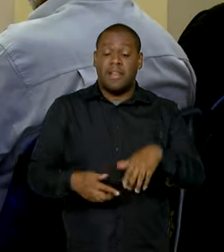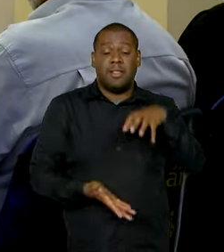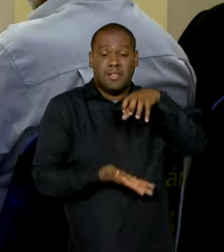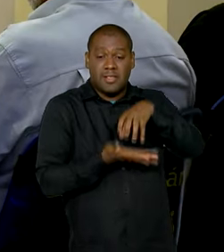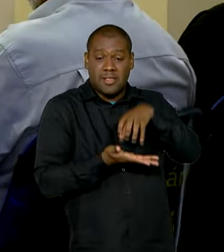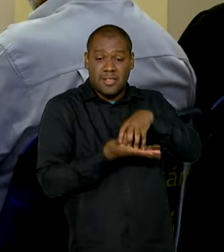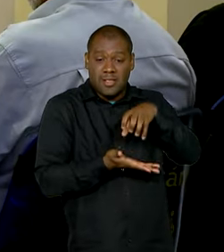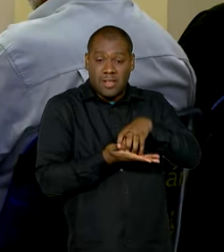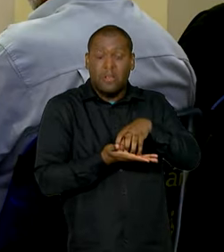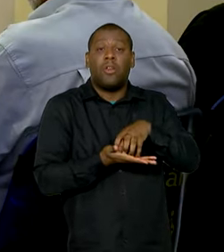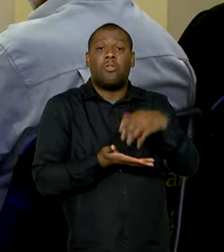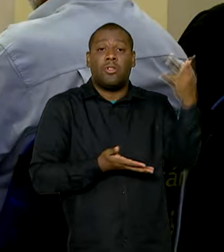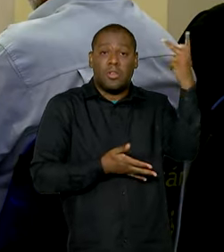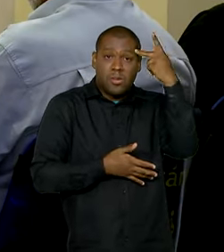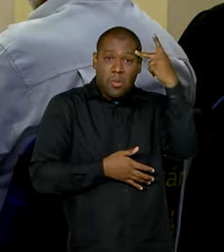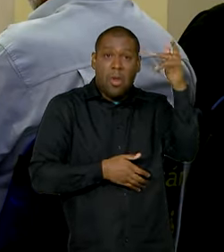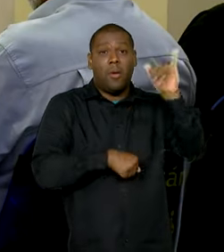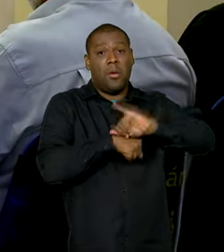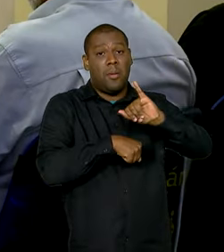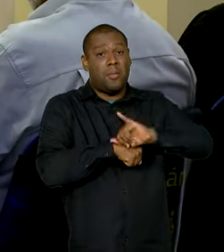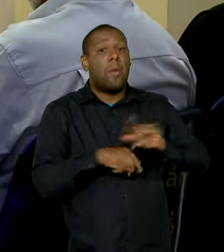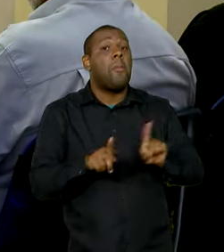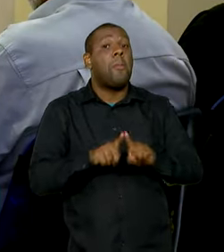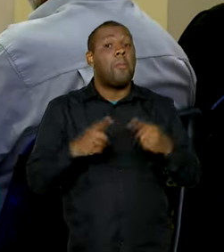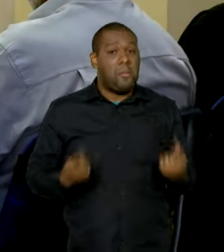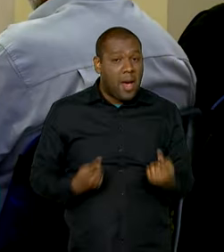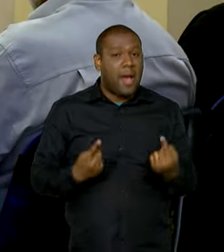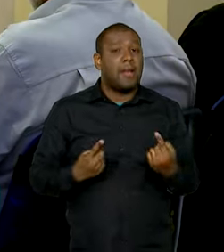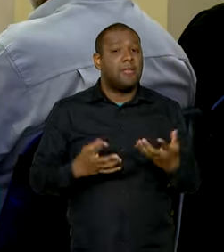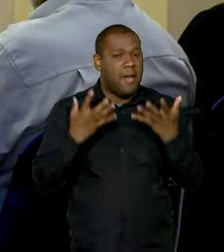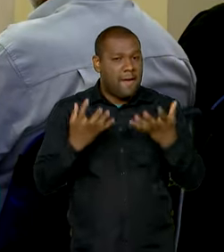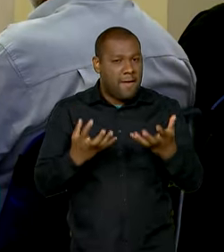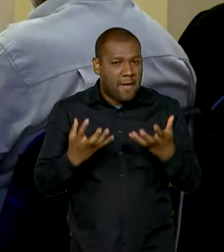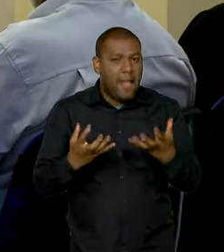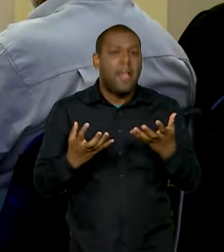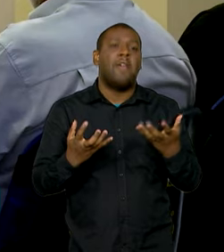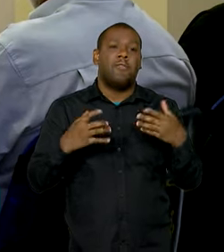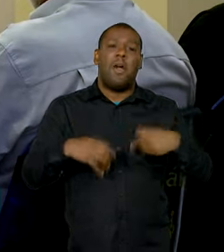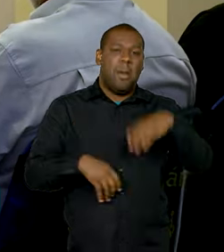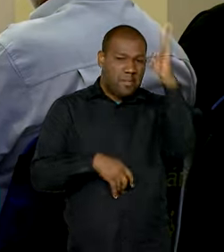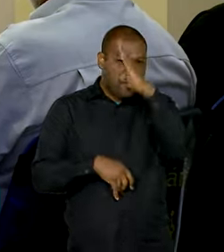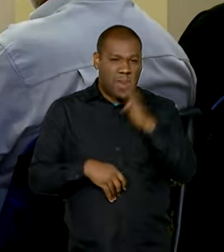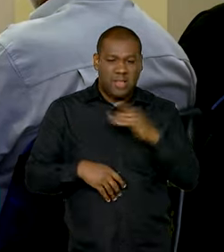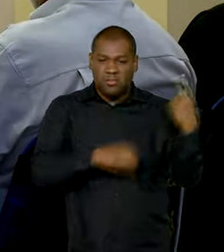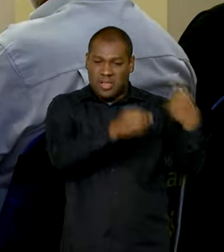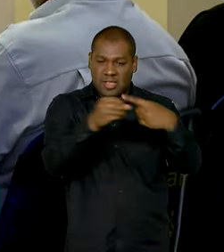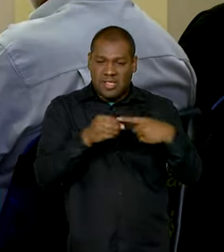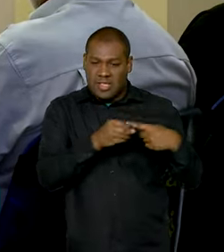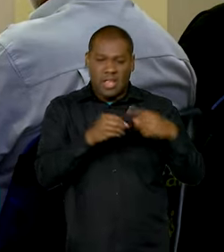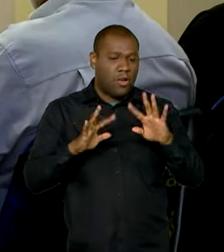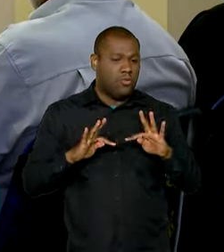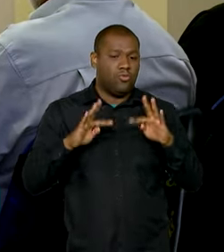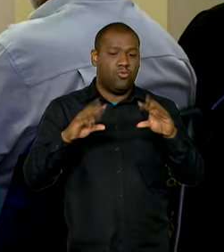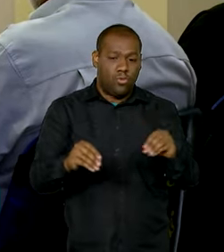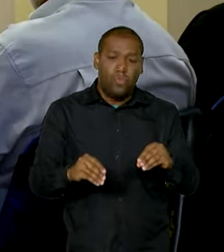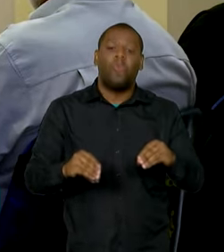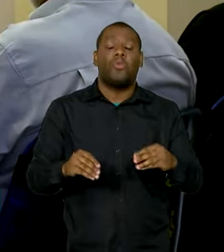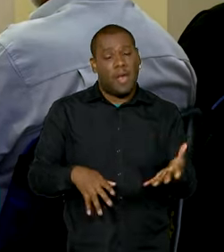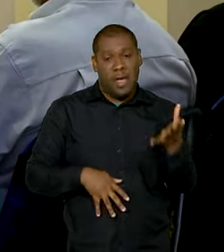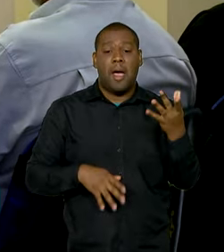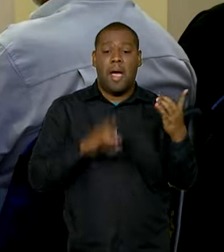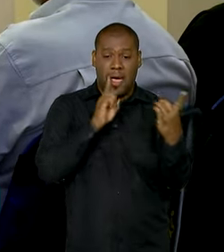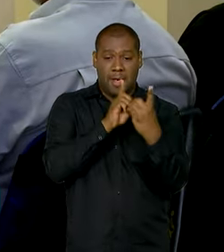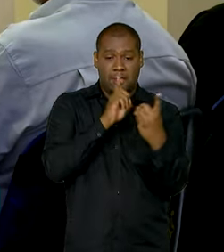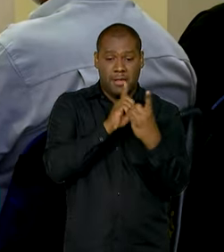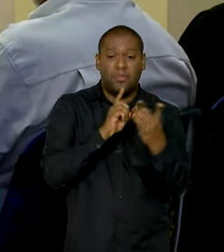da cidade de São Paulo. Mas a promessa é que, em breve, as agências em todo o país estejam liberadas para fazer o